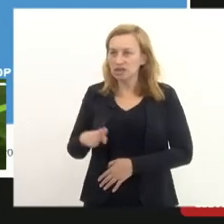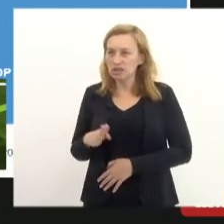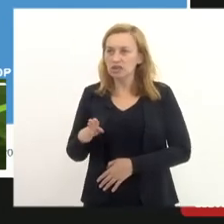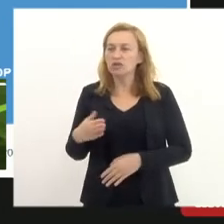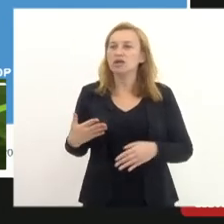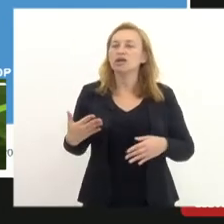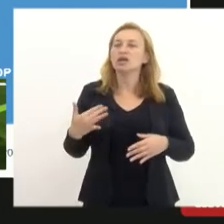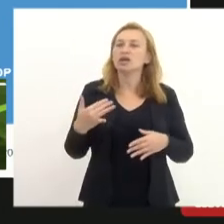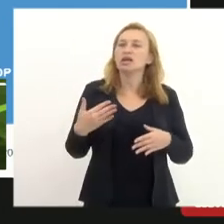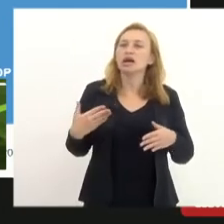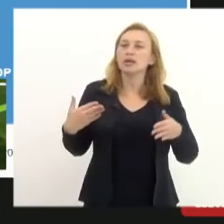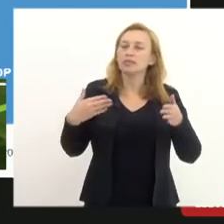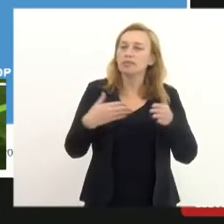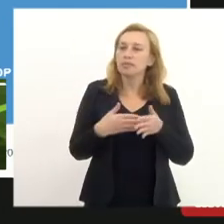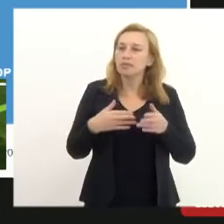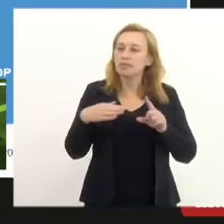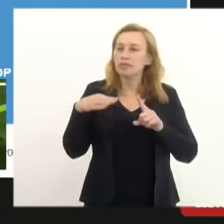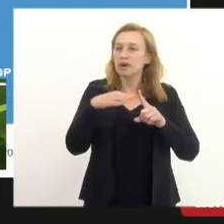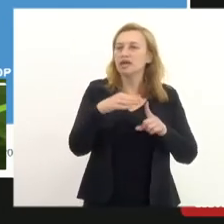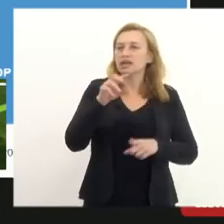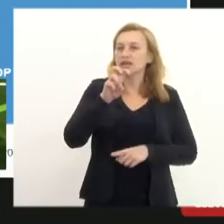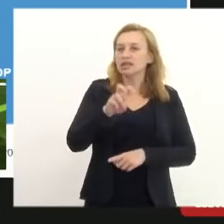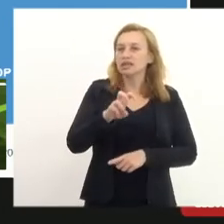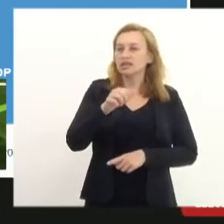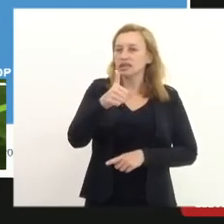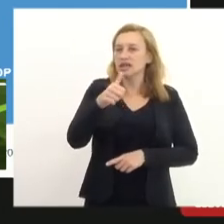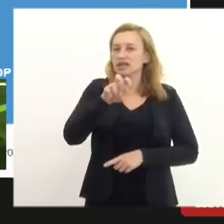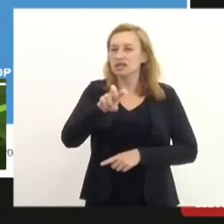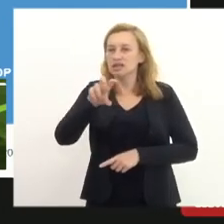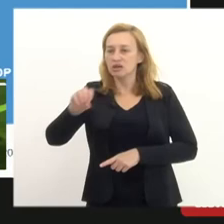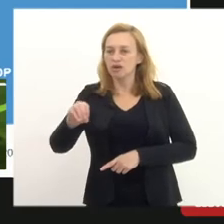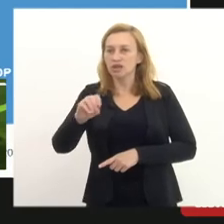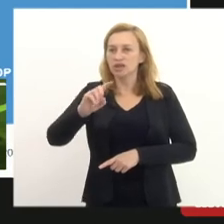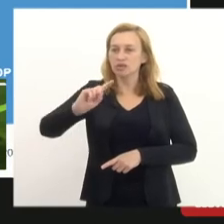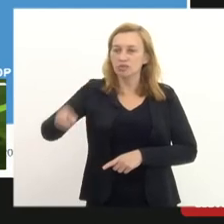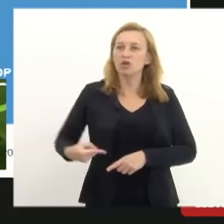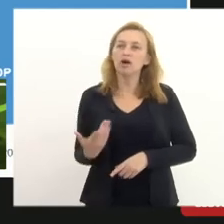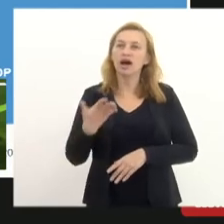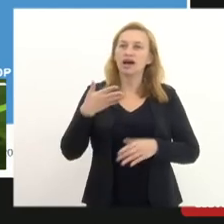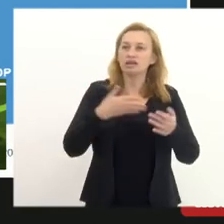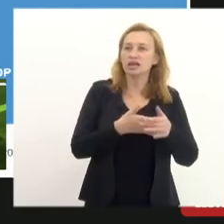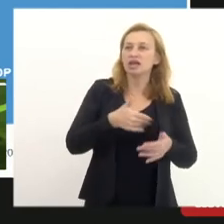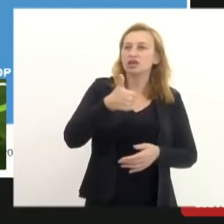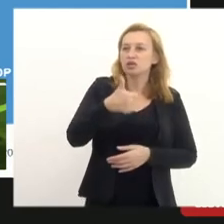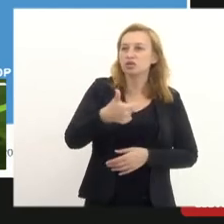essa produção chegue aos 150 mil barris dia até